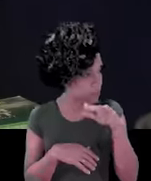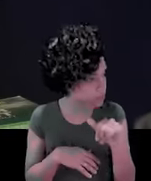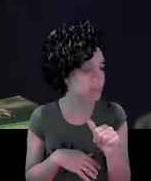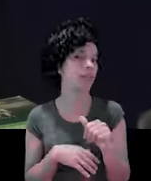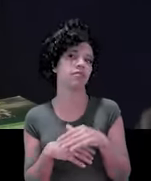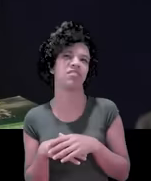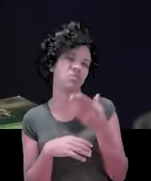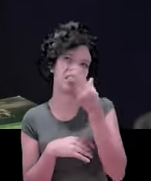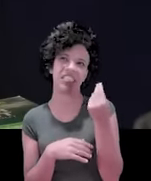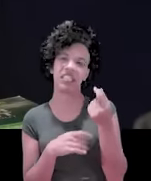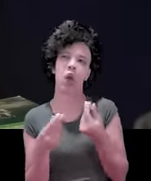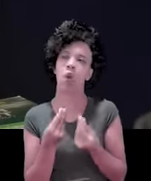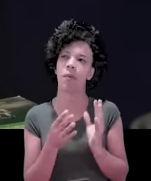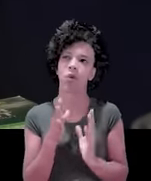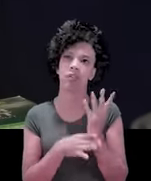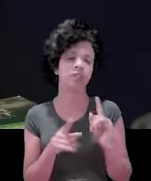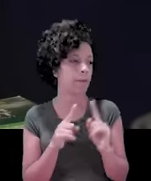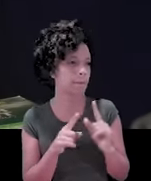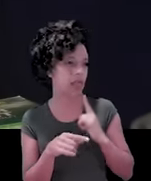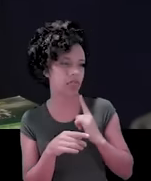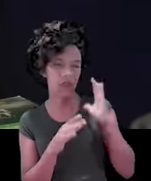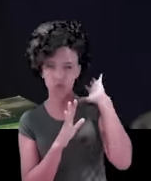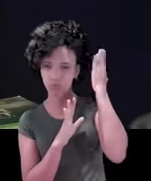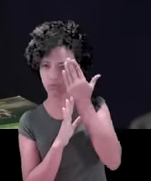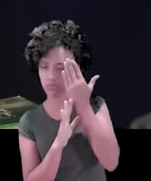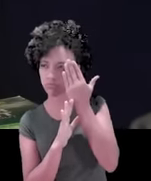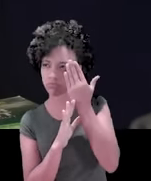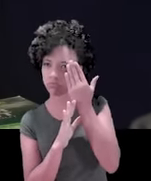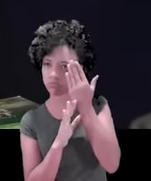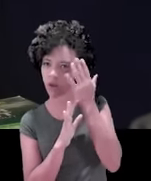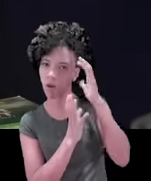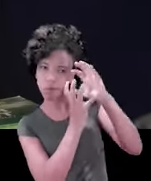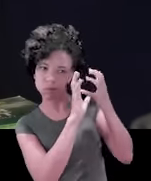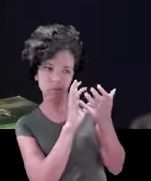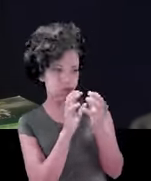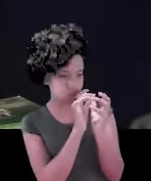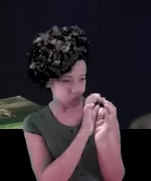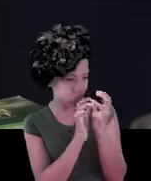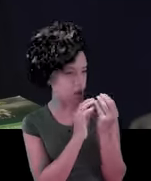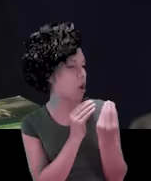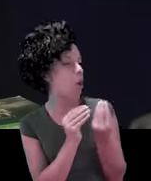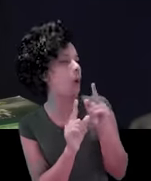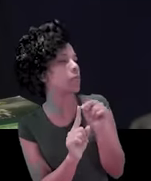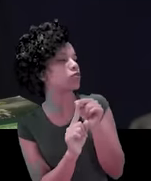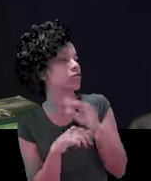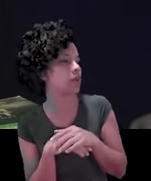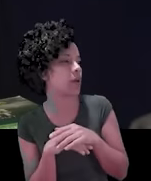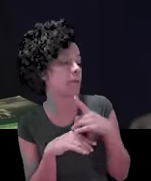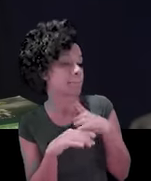é produzida eu não esqueci você no talão não é nós é aquele causa aquela frontal e para que ela serve